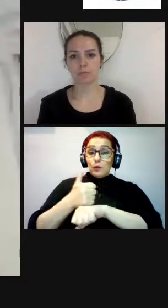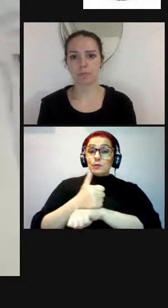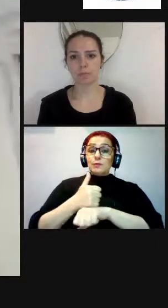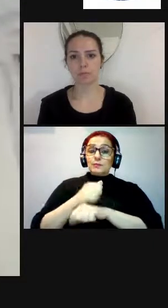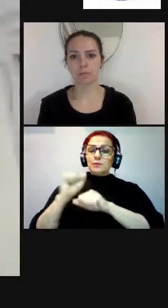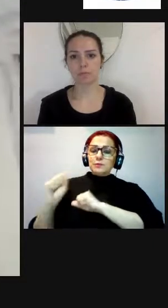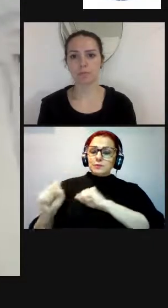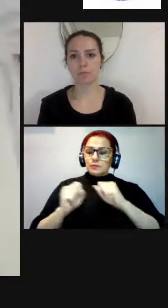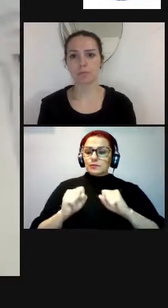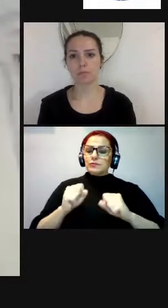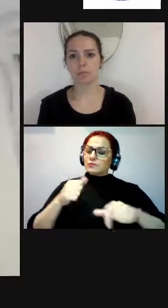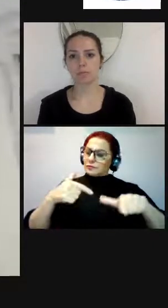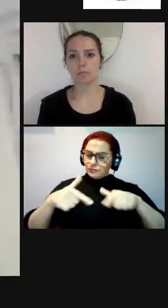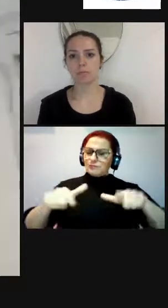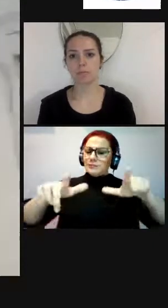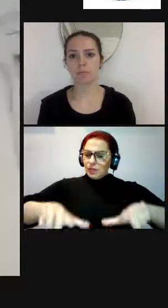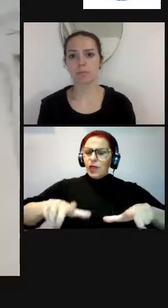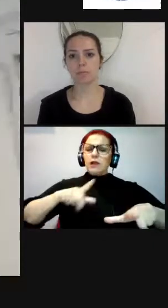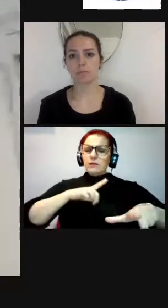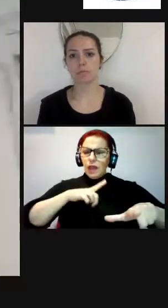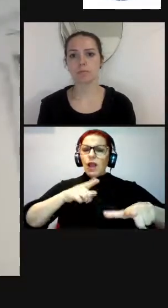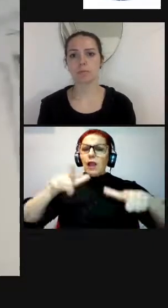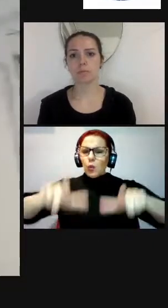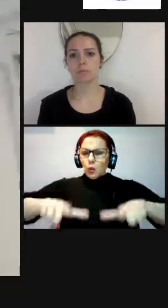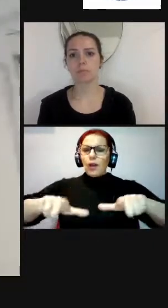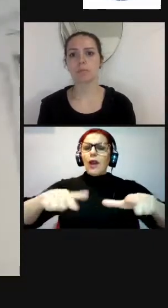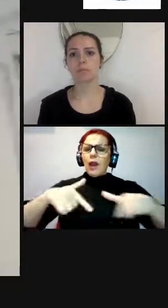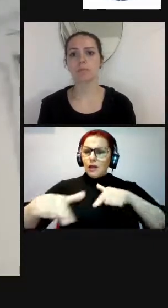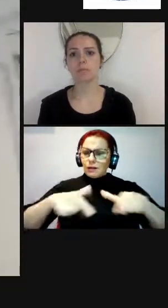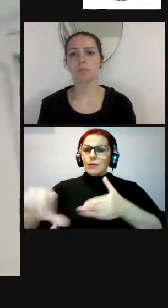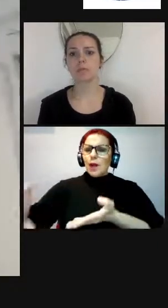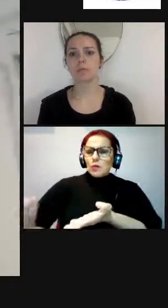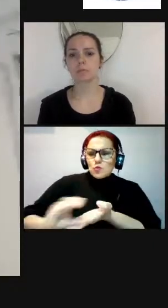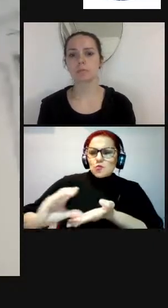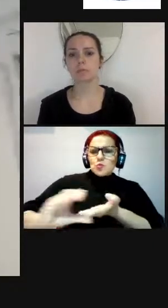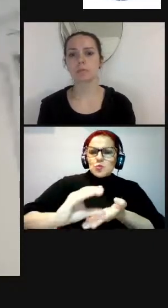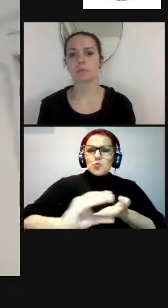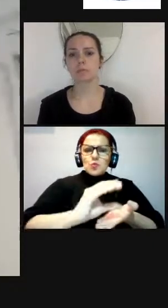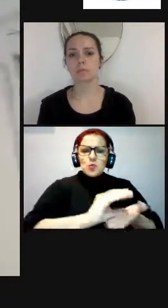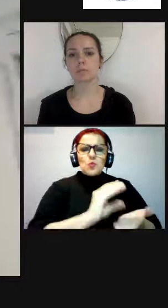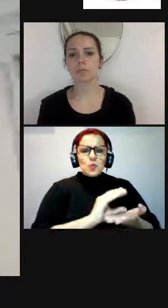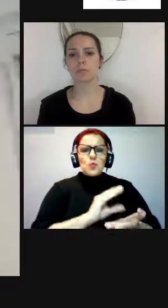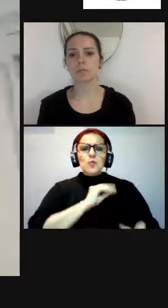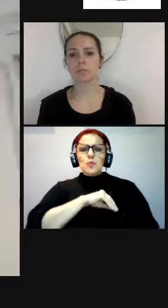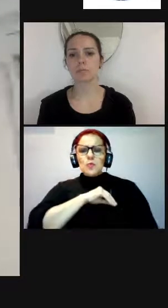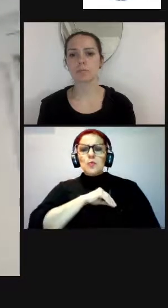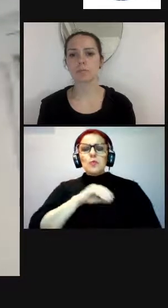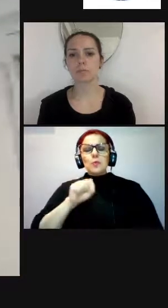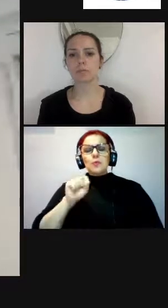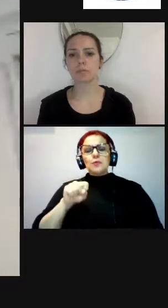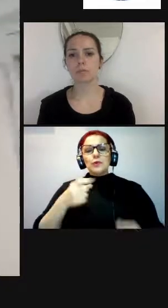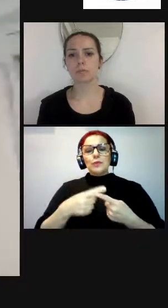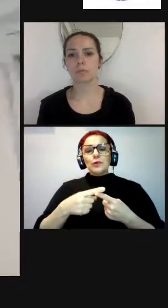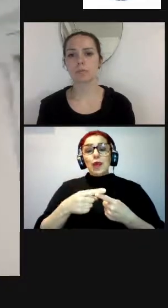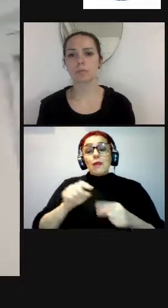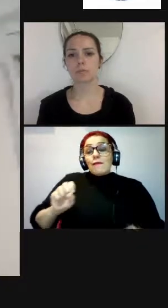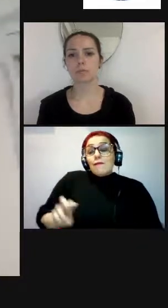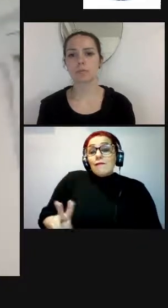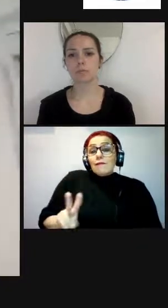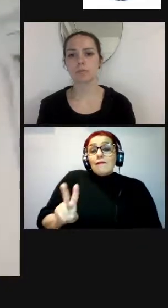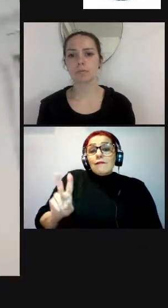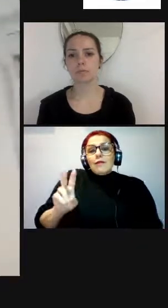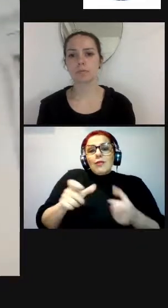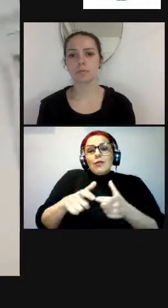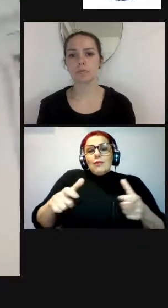vai se colocar no mercado resolver o problema e de fato ganhar dinheiro seria muito bom porque e aumentar a valorização profissional